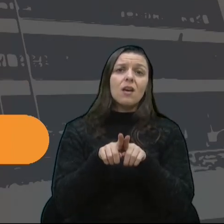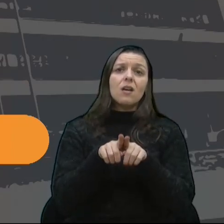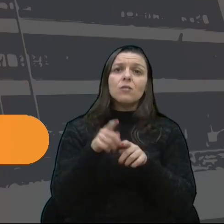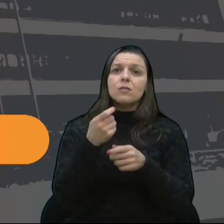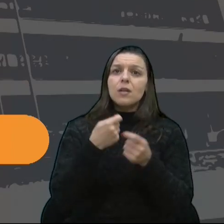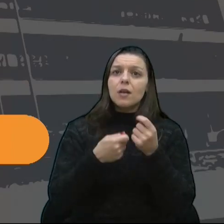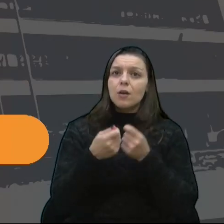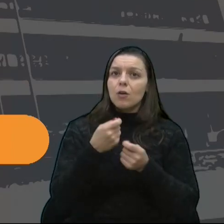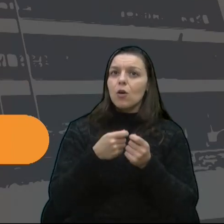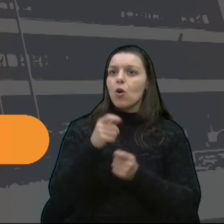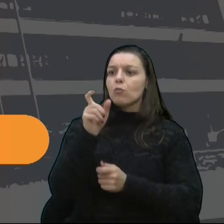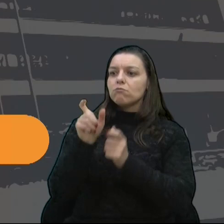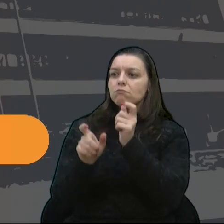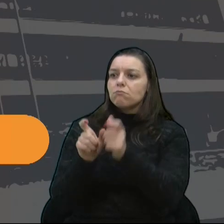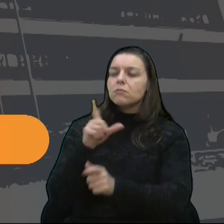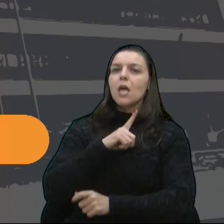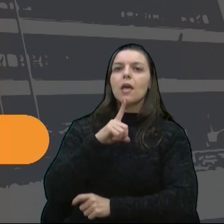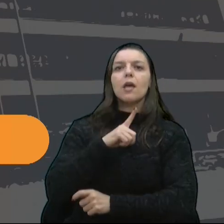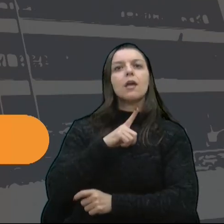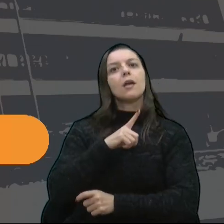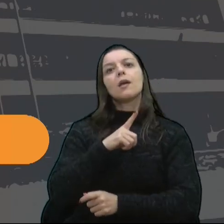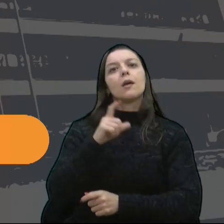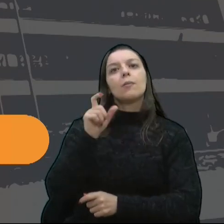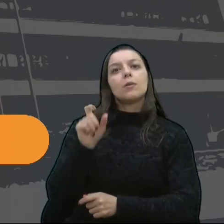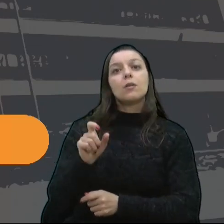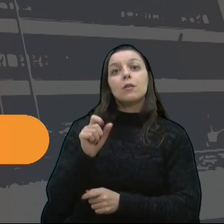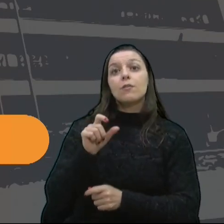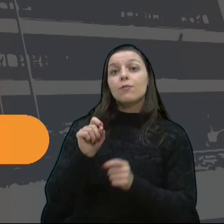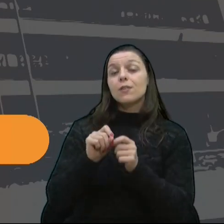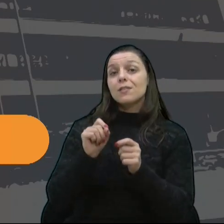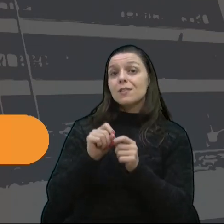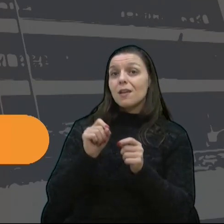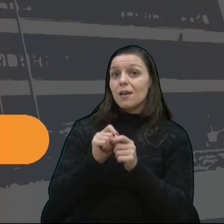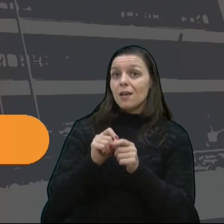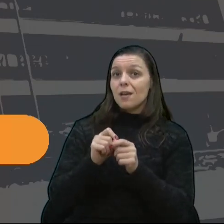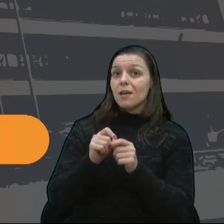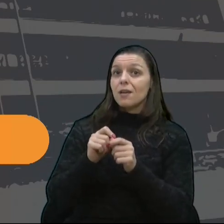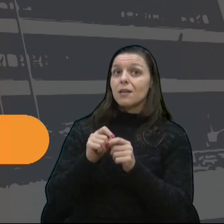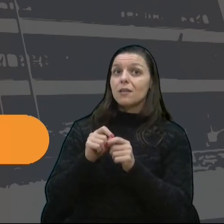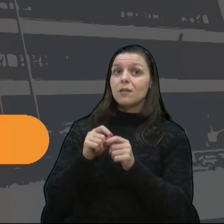de pessoas que fizeram negócios de teleentrega, pequenos negócios, às